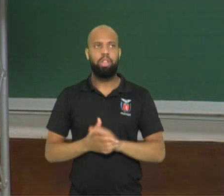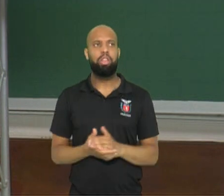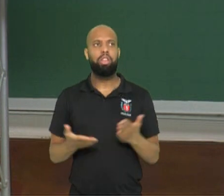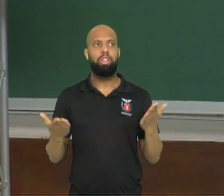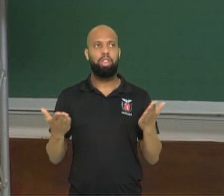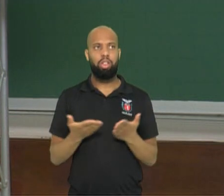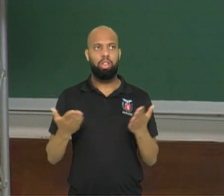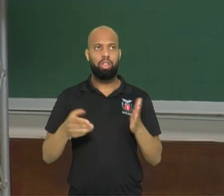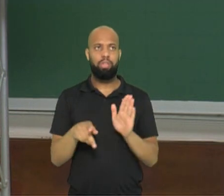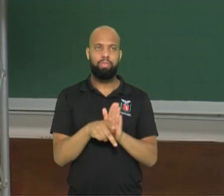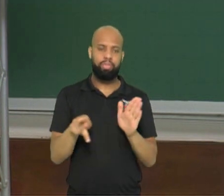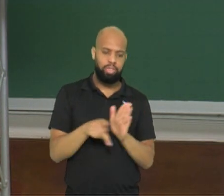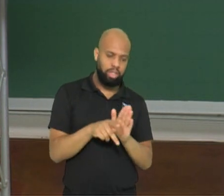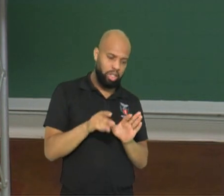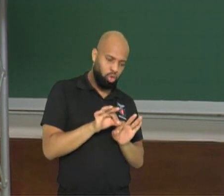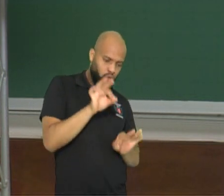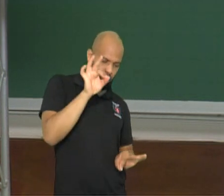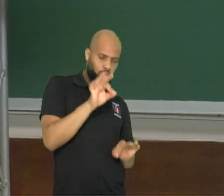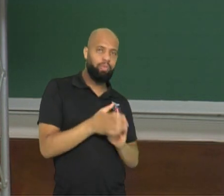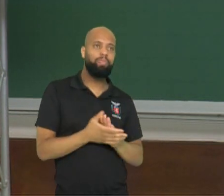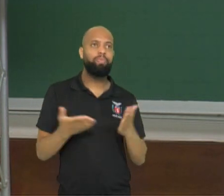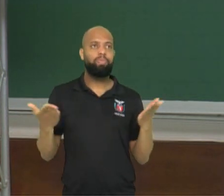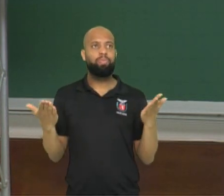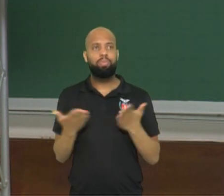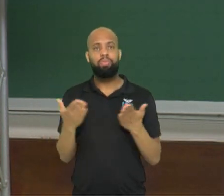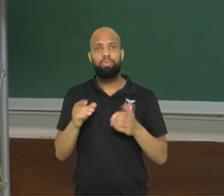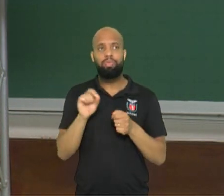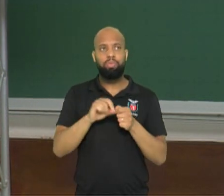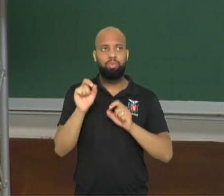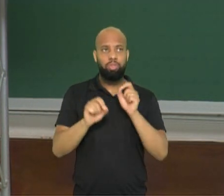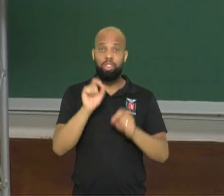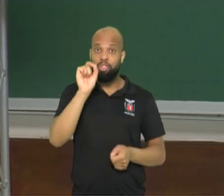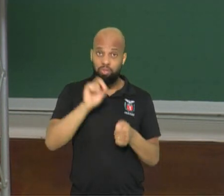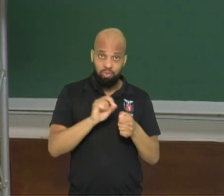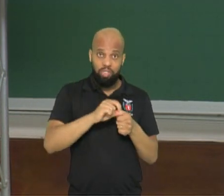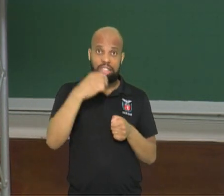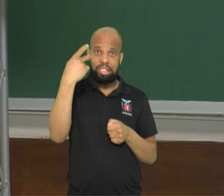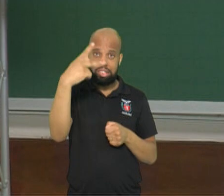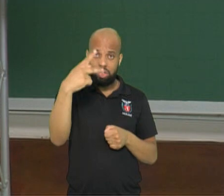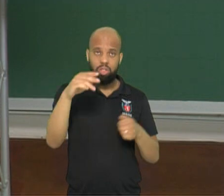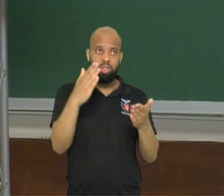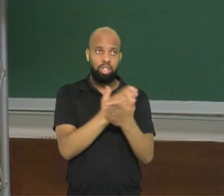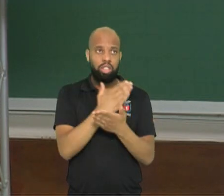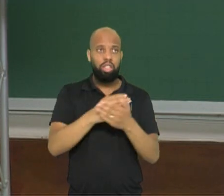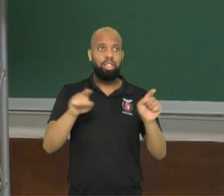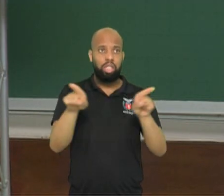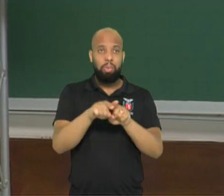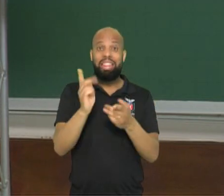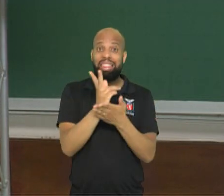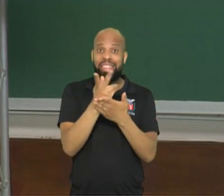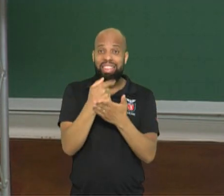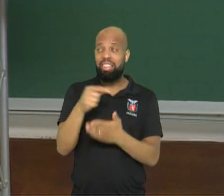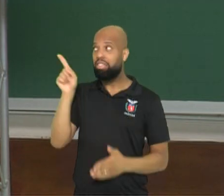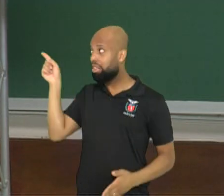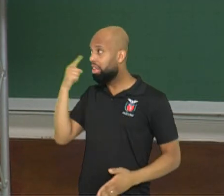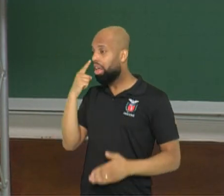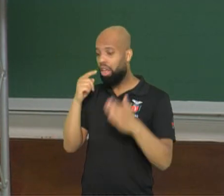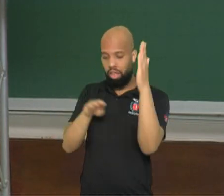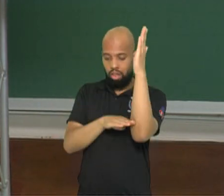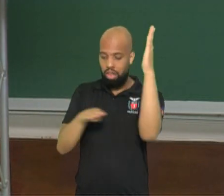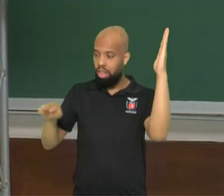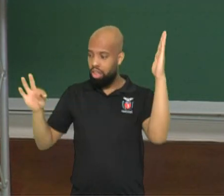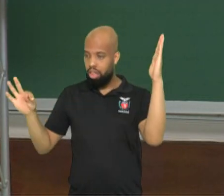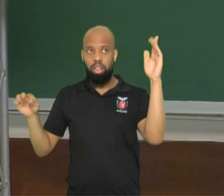como altitude. Então, o que vocês vão fazer agora? Vocês vão fazer lá no caderno de vocês, vocês vão fazer o eixo cartesiano, tempo